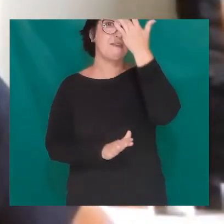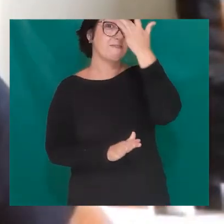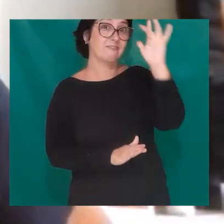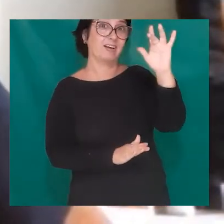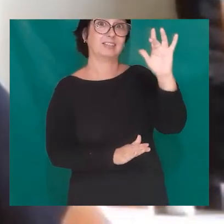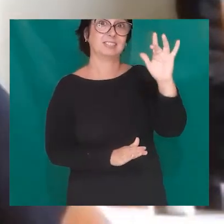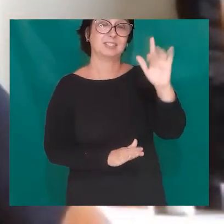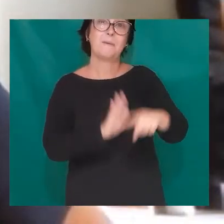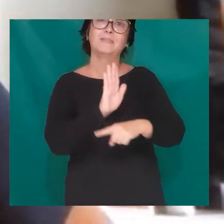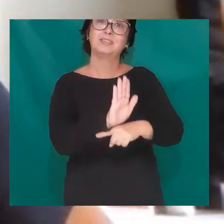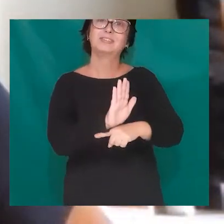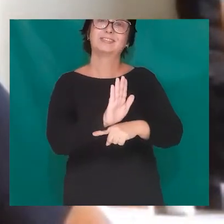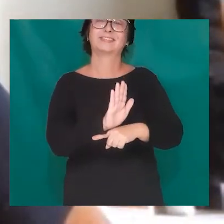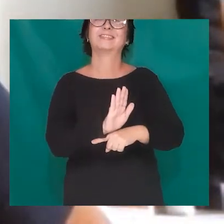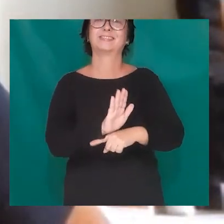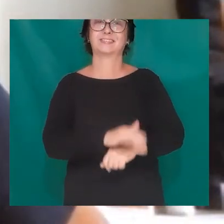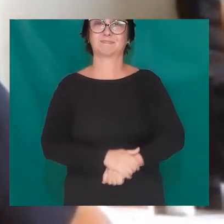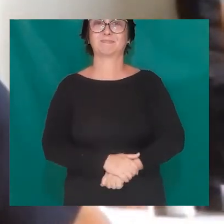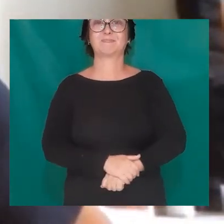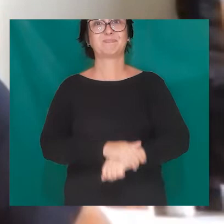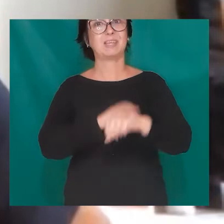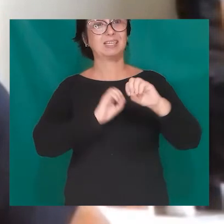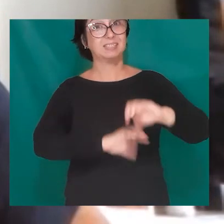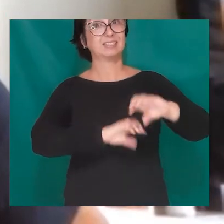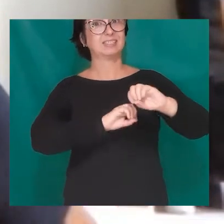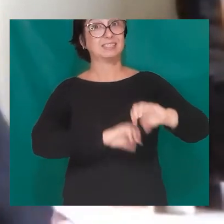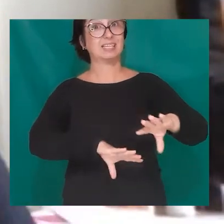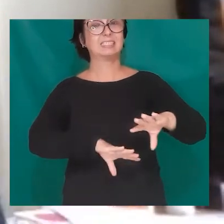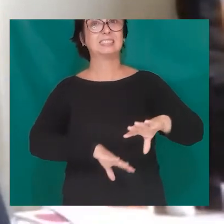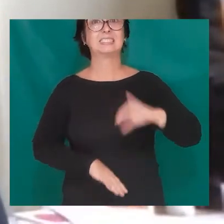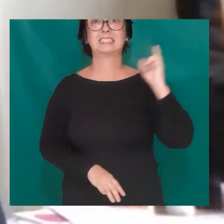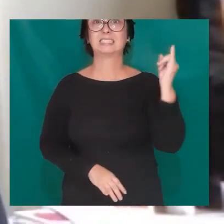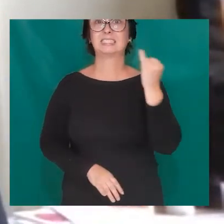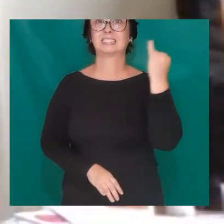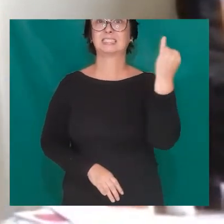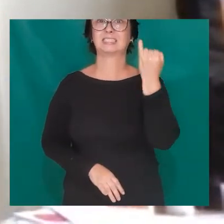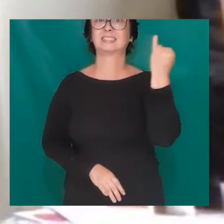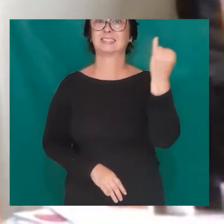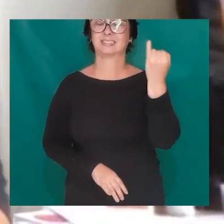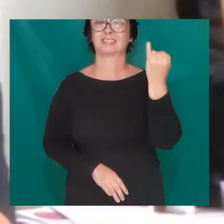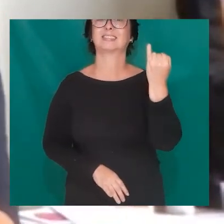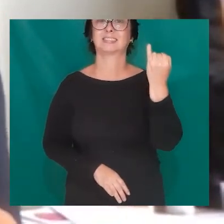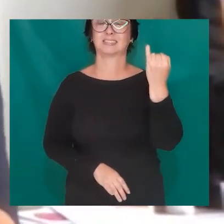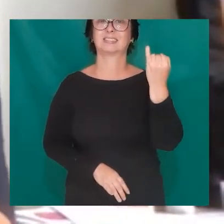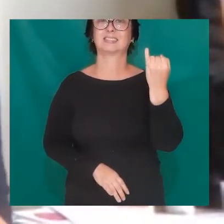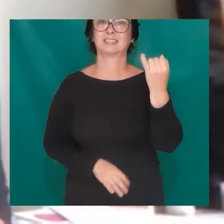também, mas que seria educativo e seria super importante para que isso fosse